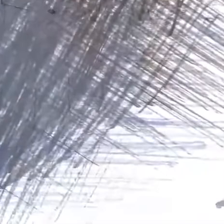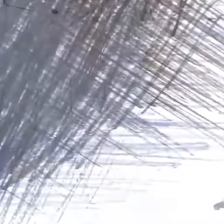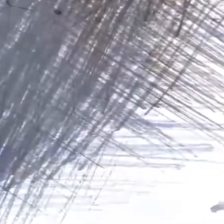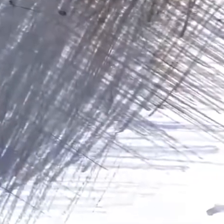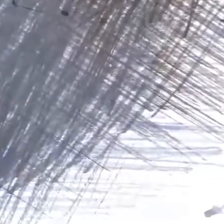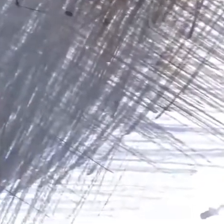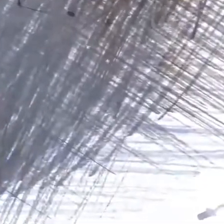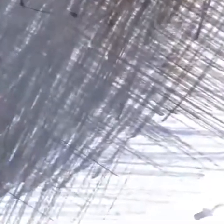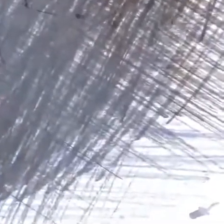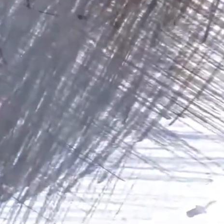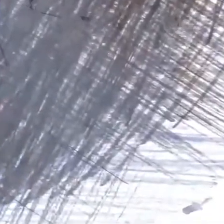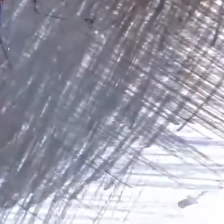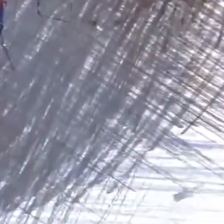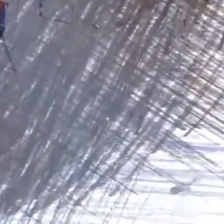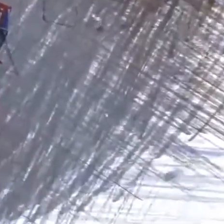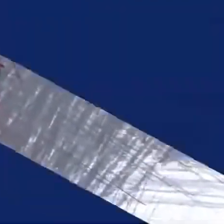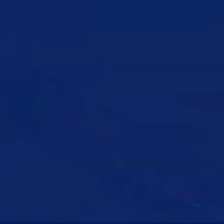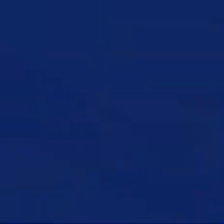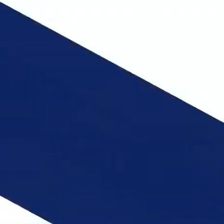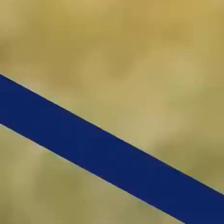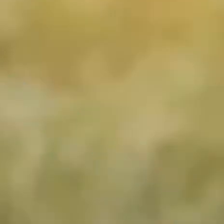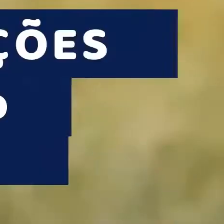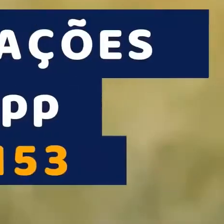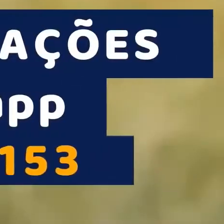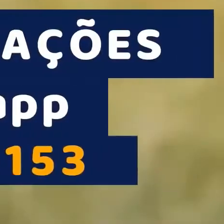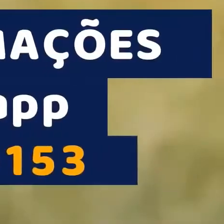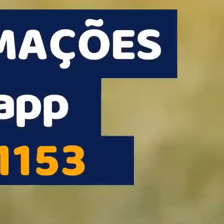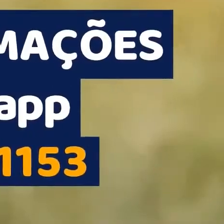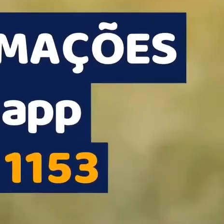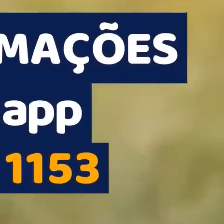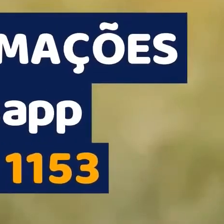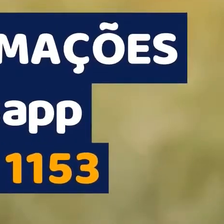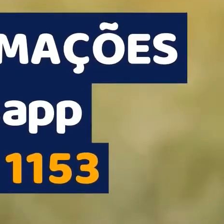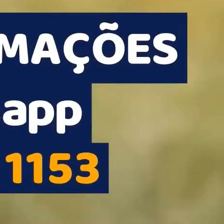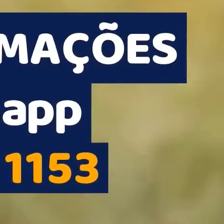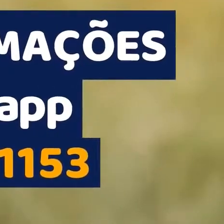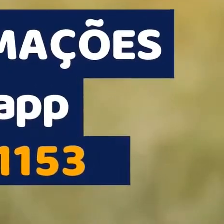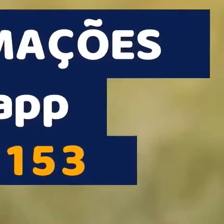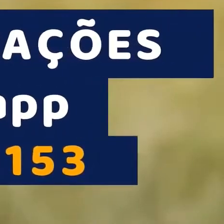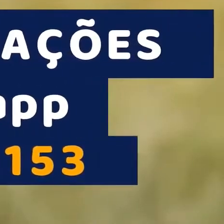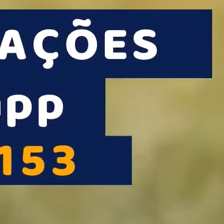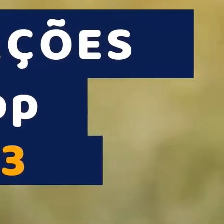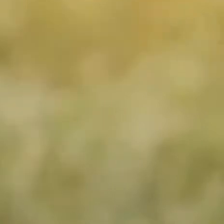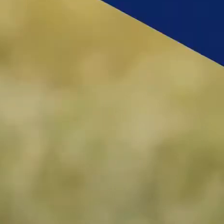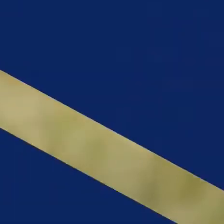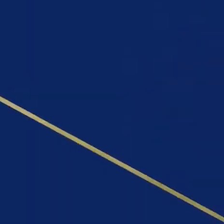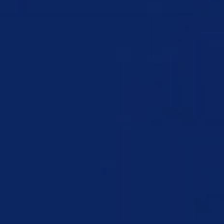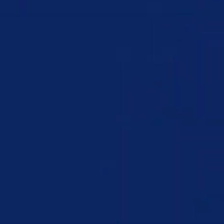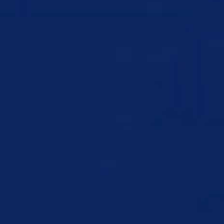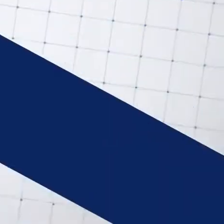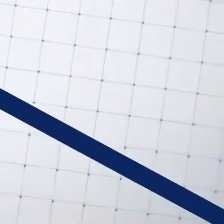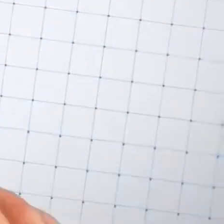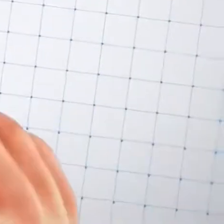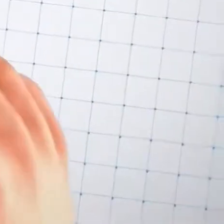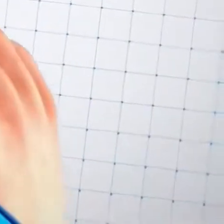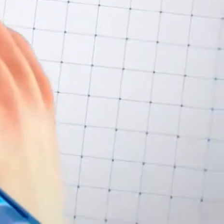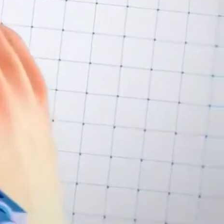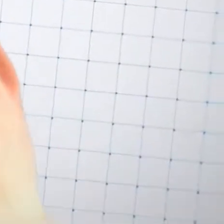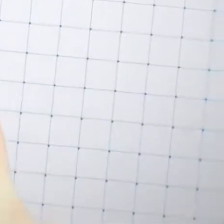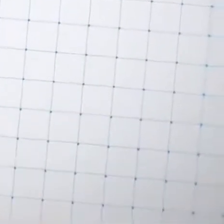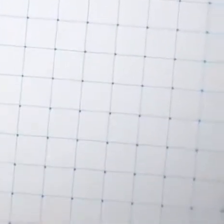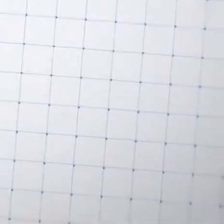mensalidade. Matrículas abertas para 2021. Informações pelo fone WhatsApp 3731 1153.